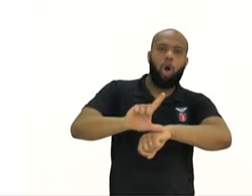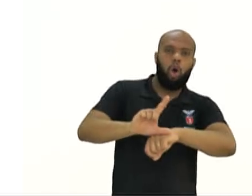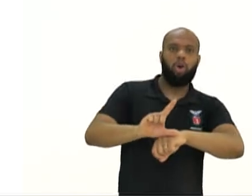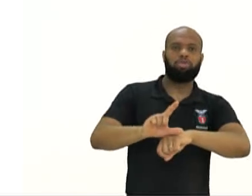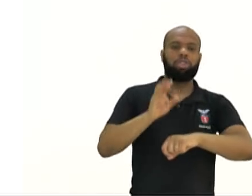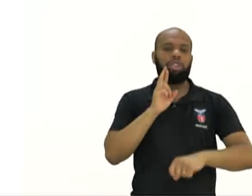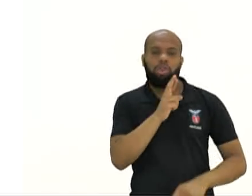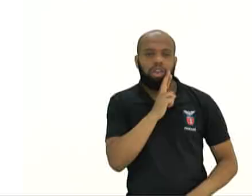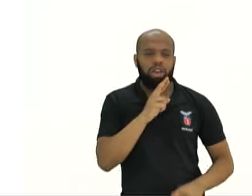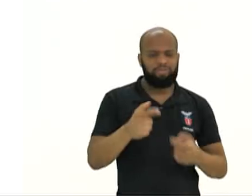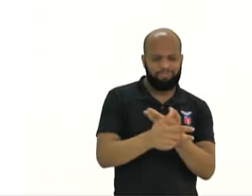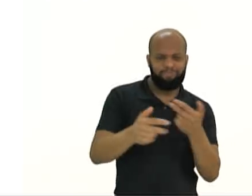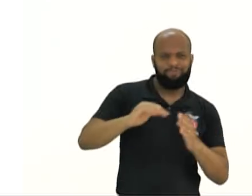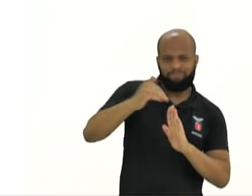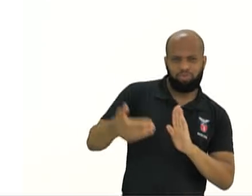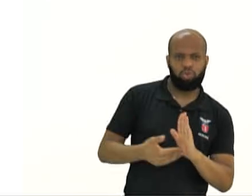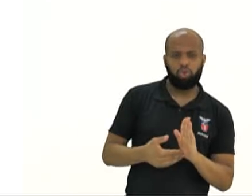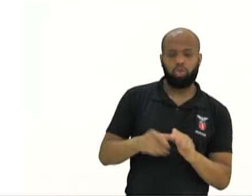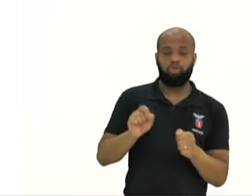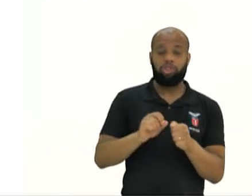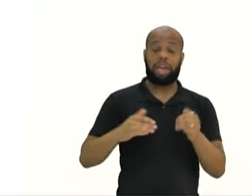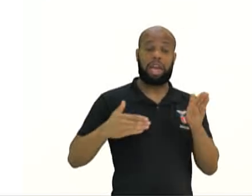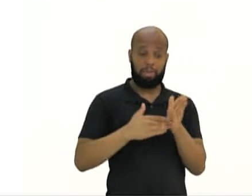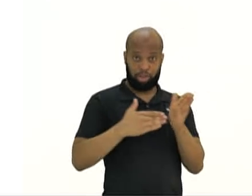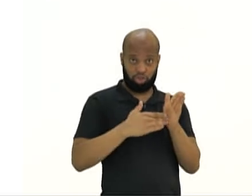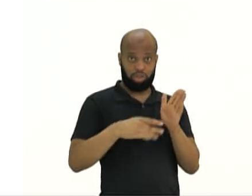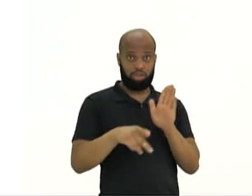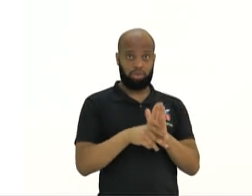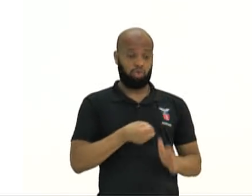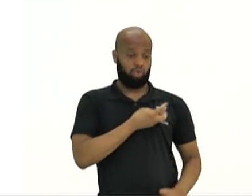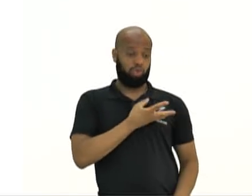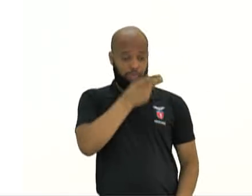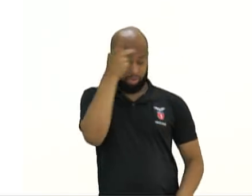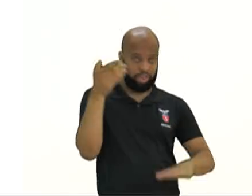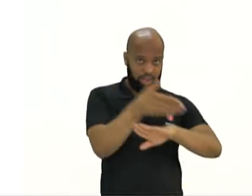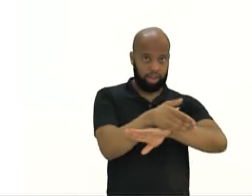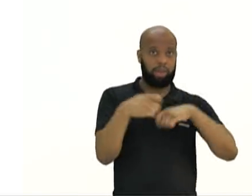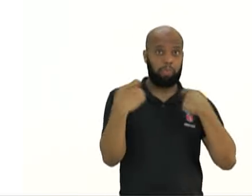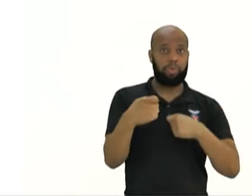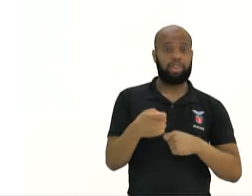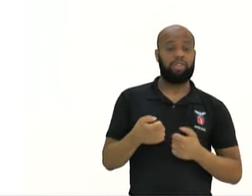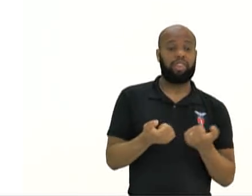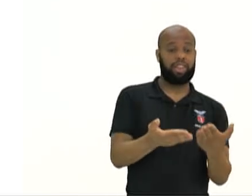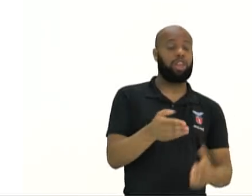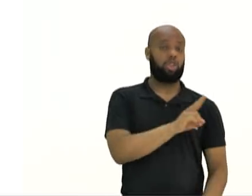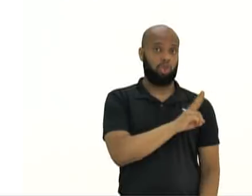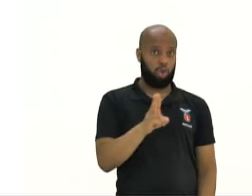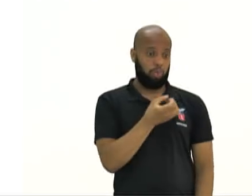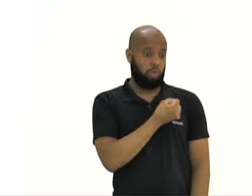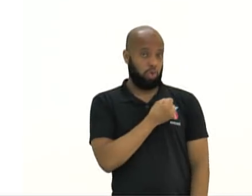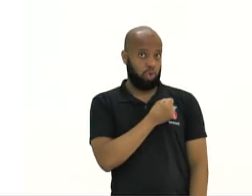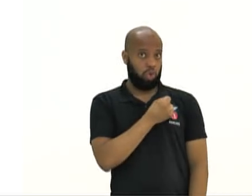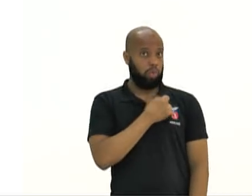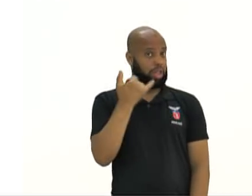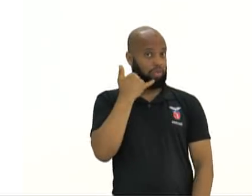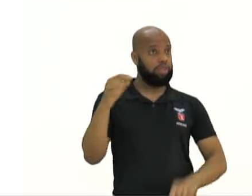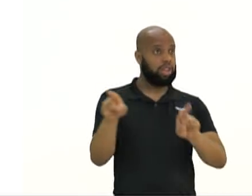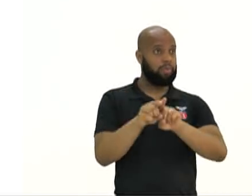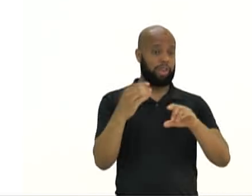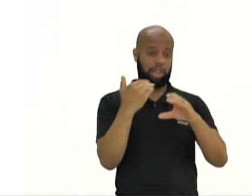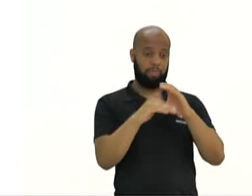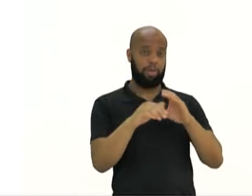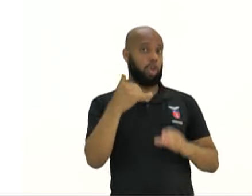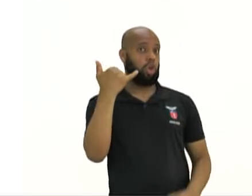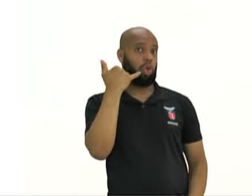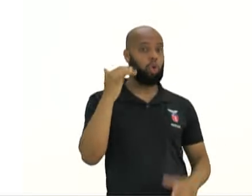mundo todo. Diferencial aqui, ó, era obrigatório a pessoa fornecer o nome, um número de telefone e um e-mail para um